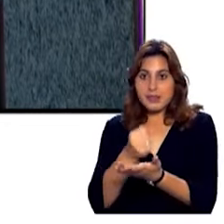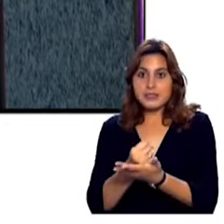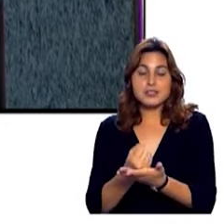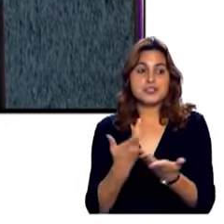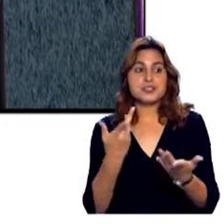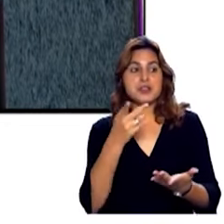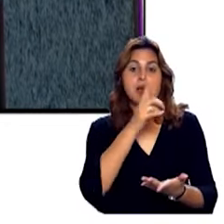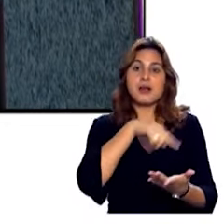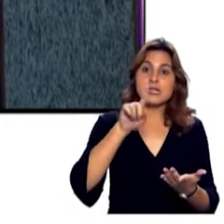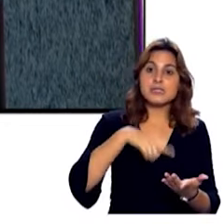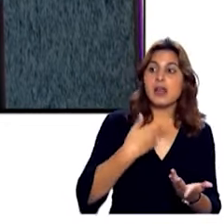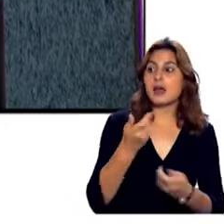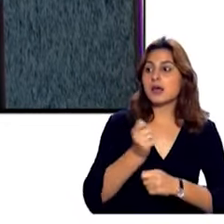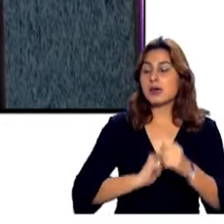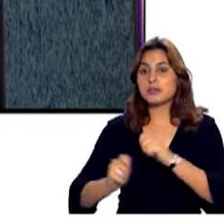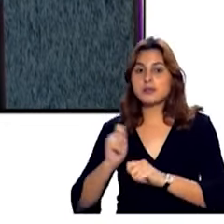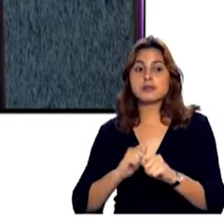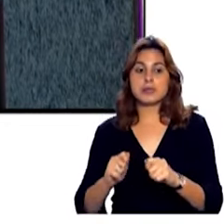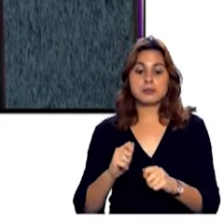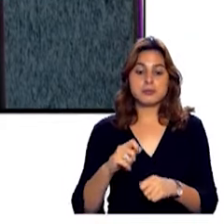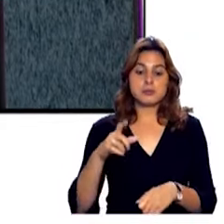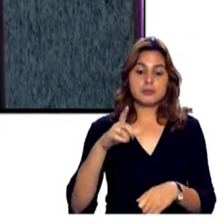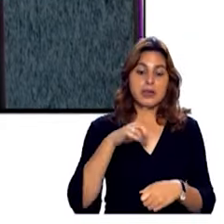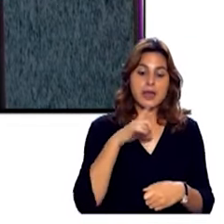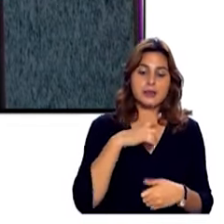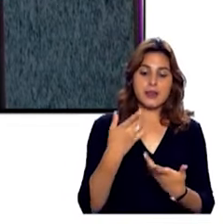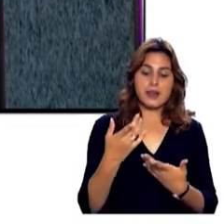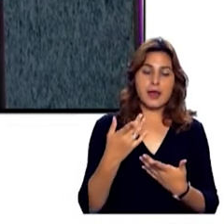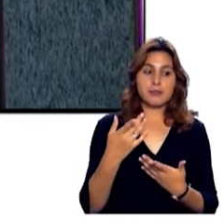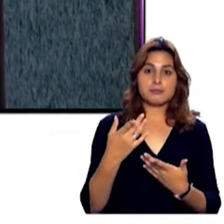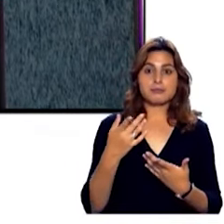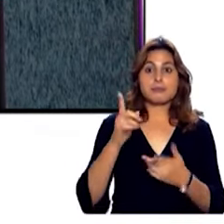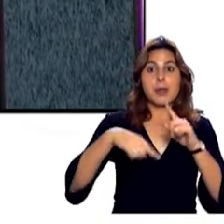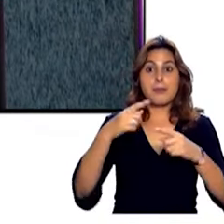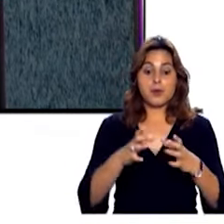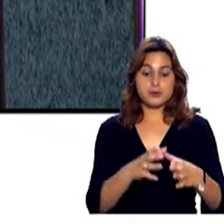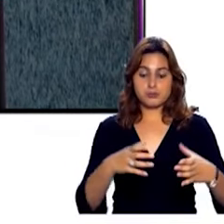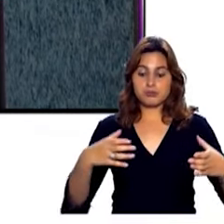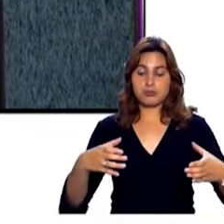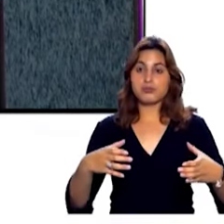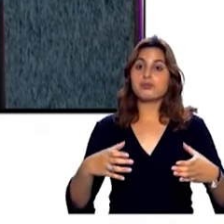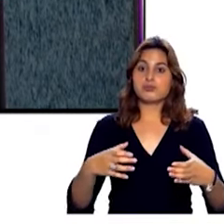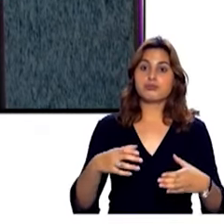o controle de constitucionalidade Se daria a partir da formação do